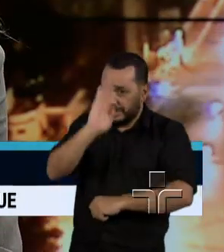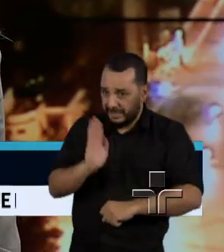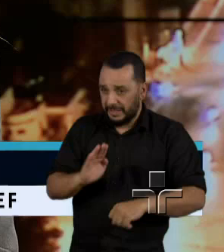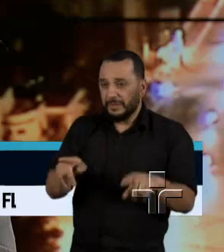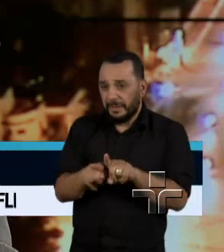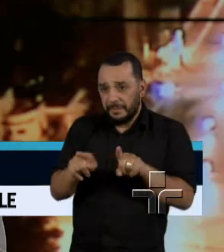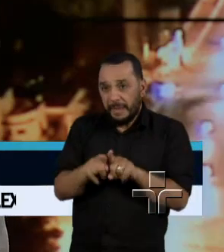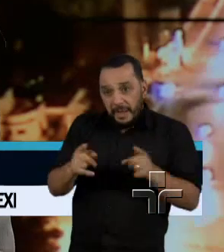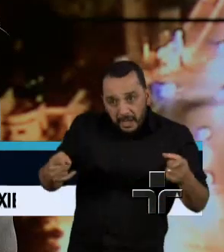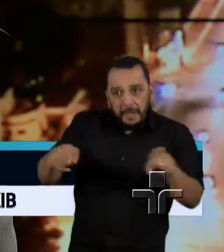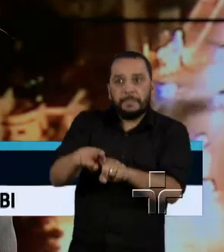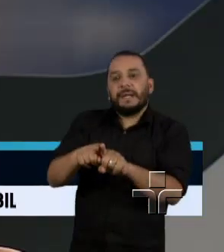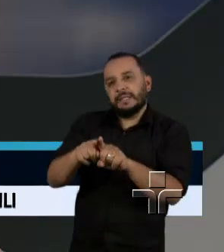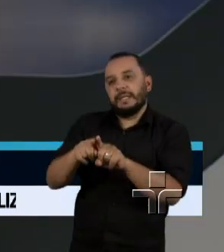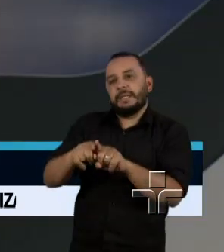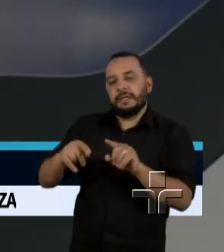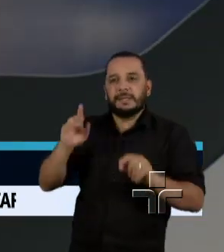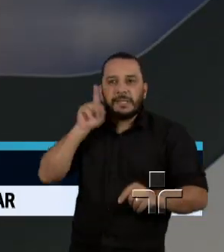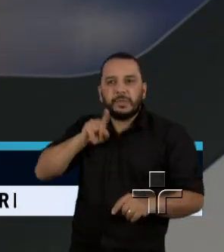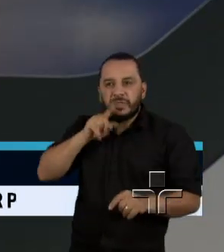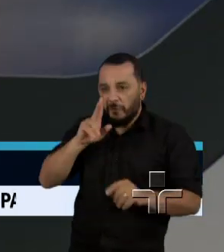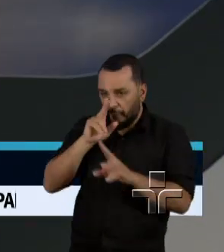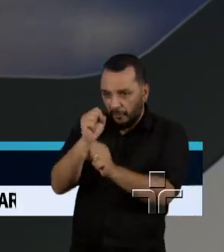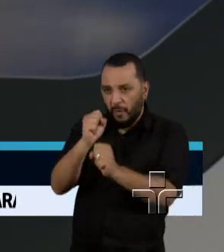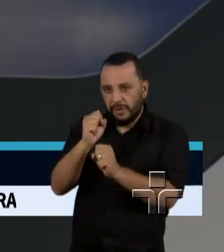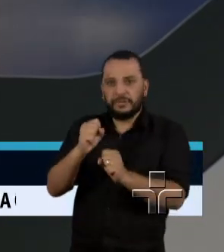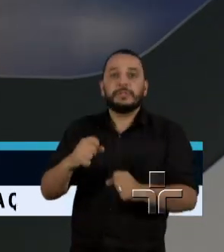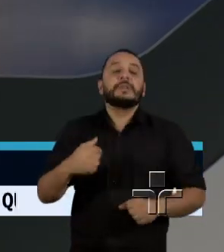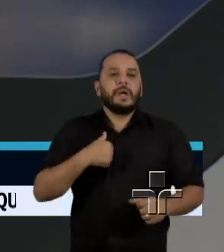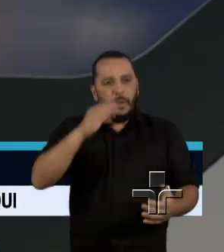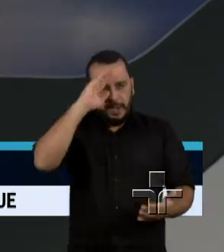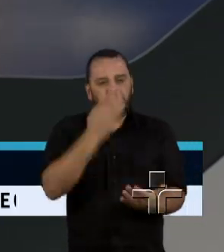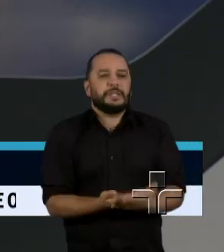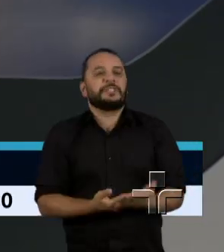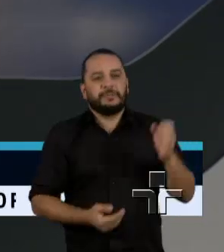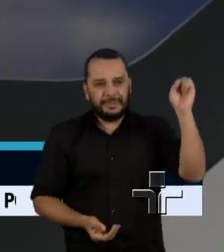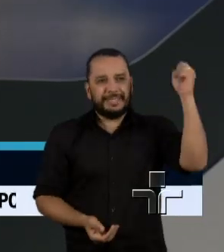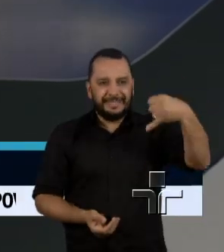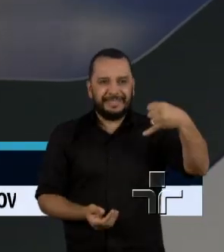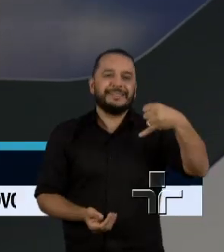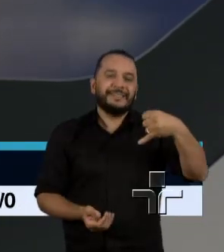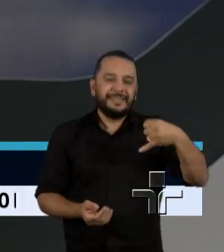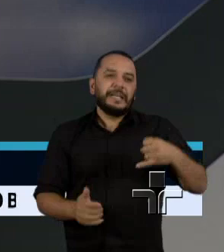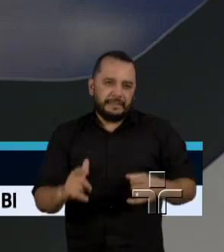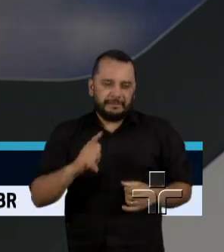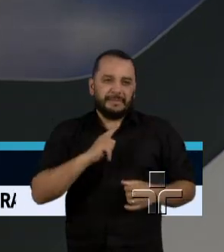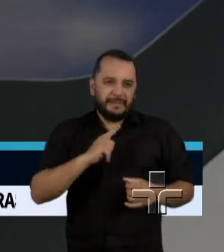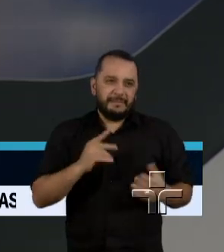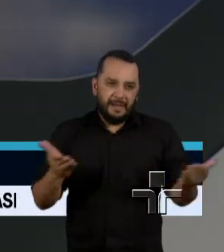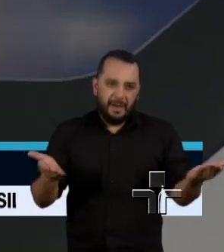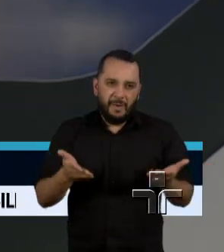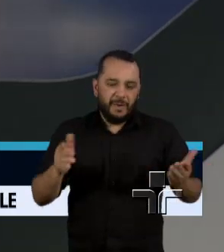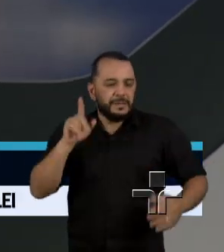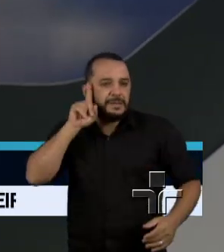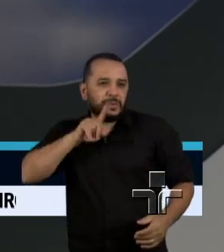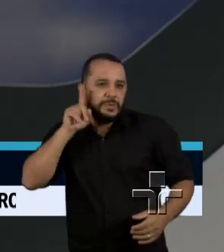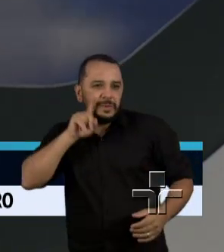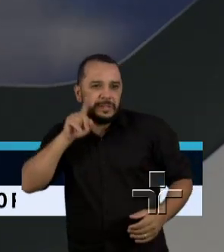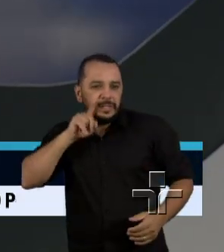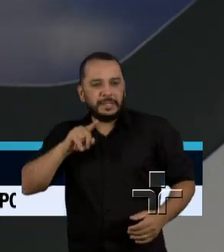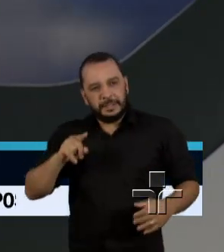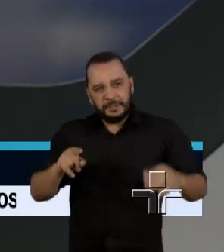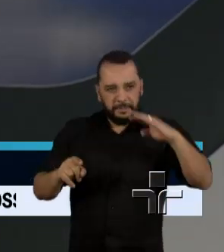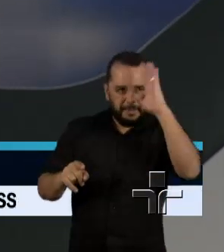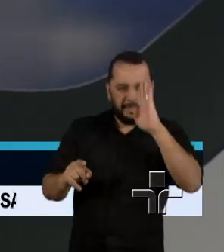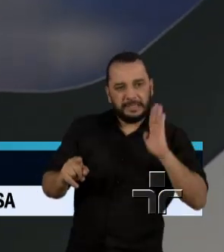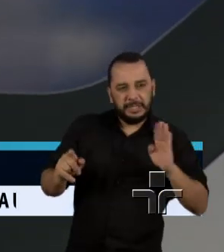Estados Unidos? Eu acredito que sim, né? Uma tendência de ter uma reaproximação agora com os Estados Unidos.